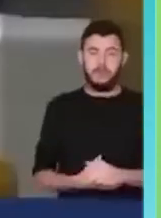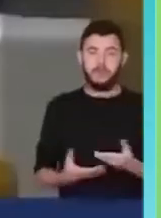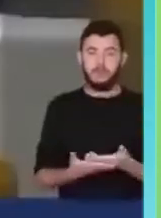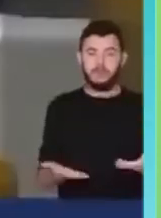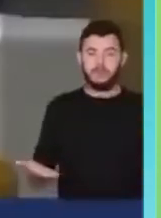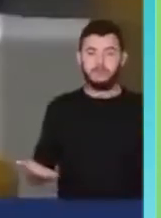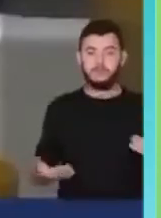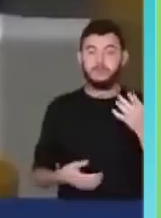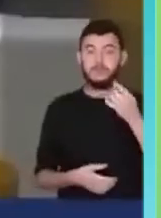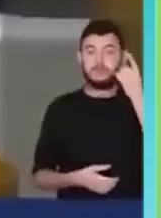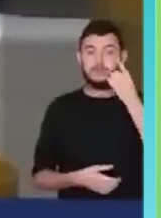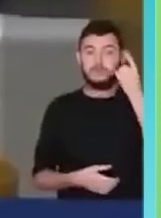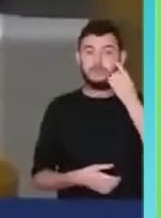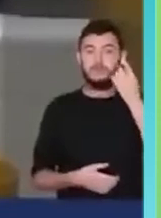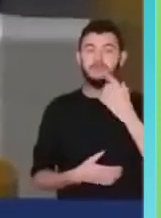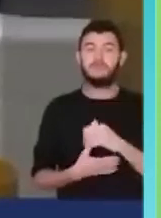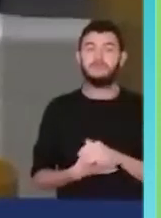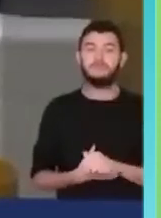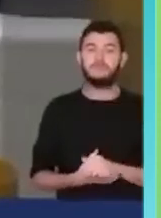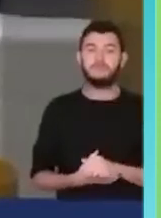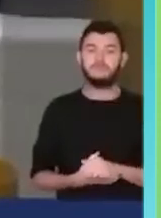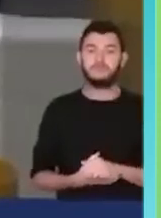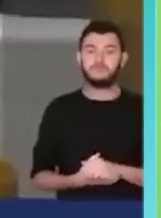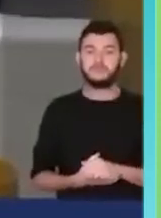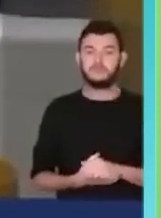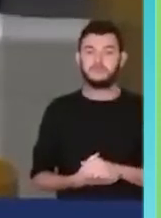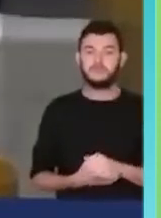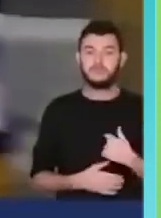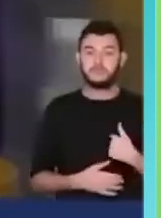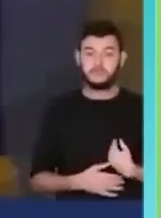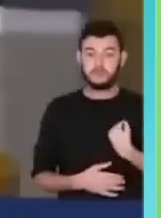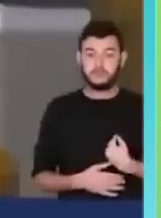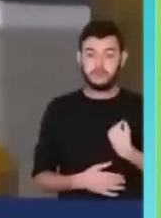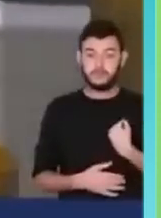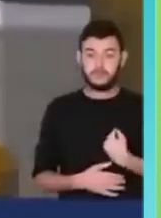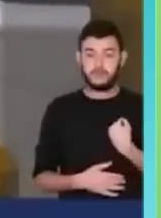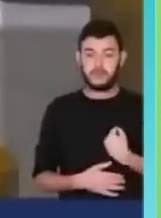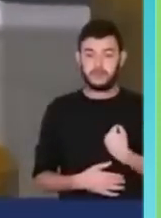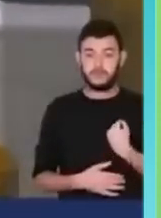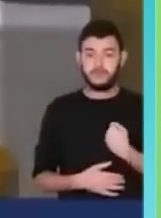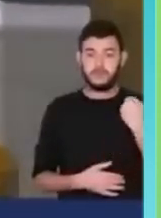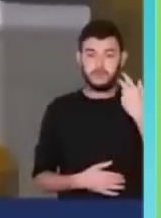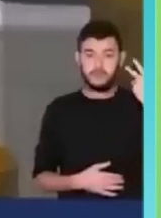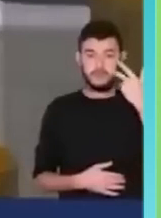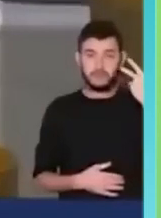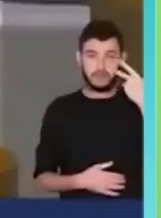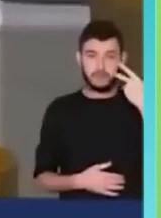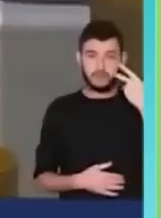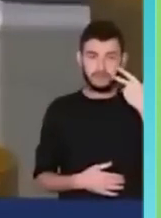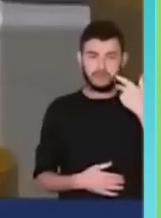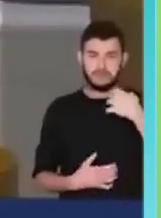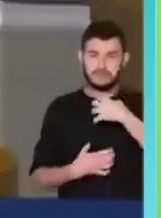senhoras e senhores parlamentares e e eu com você A Tribuna presidente é com